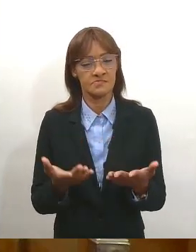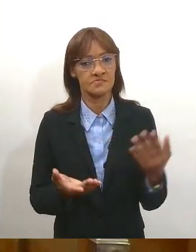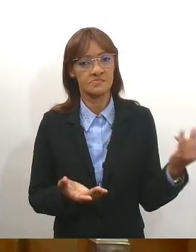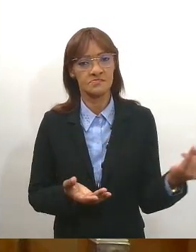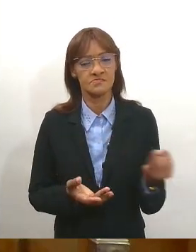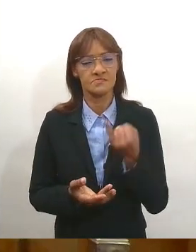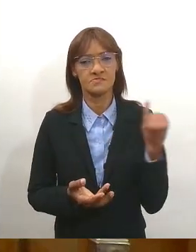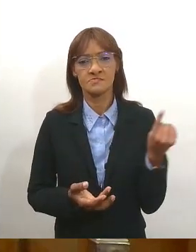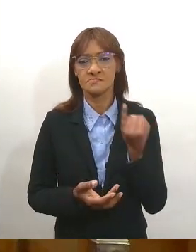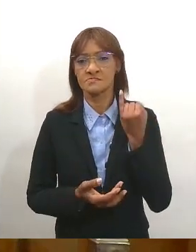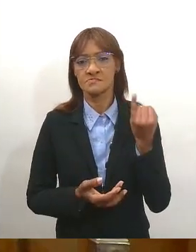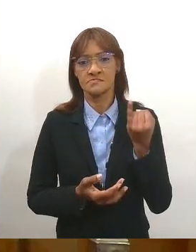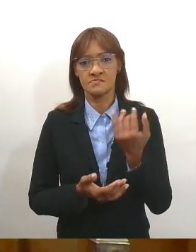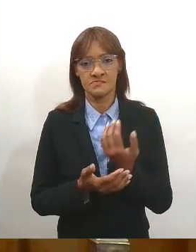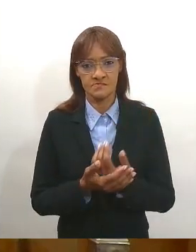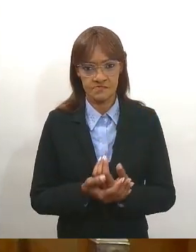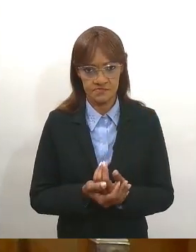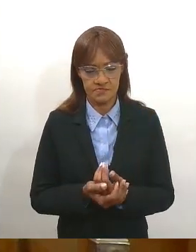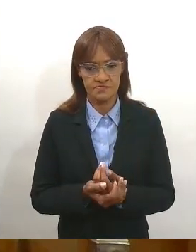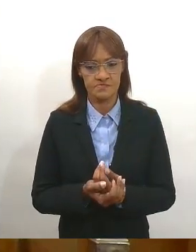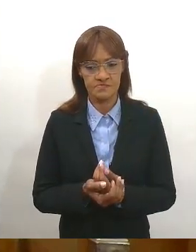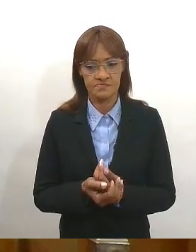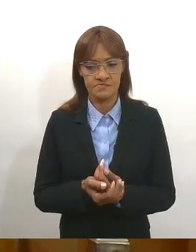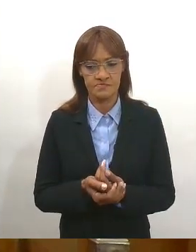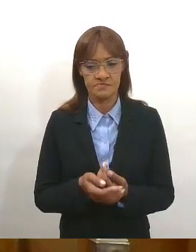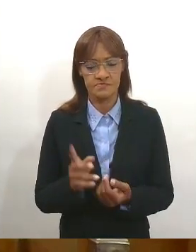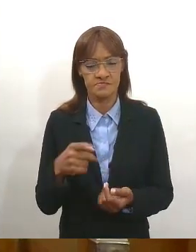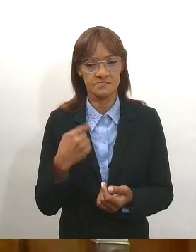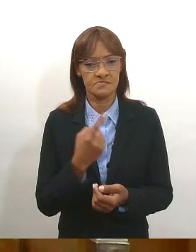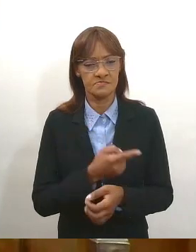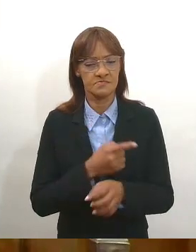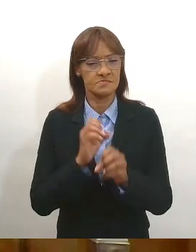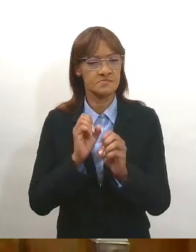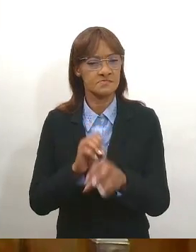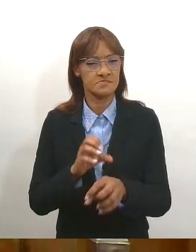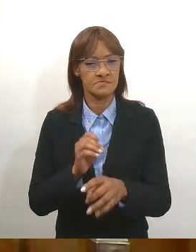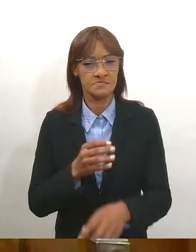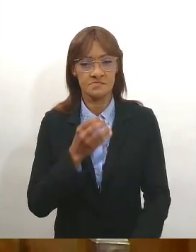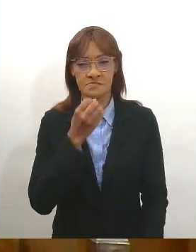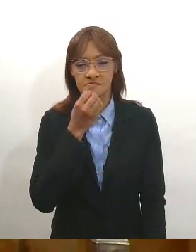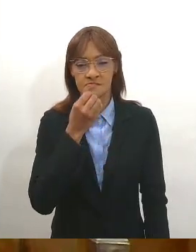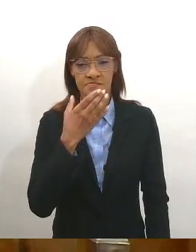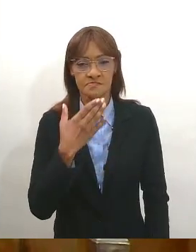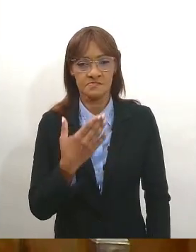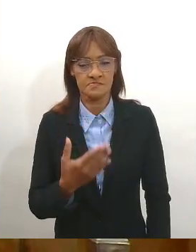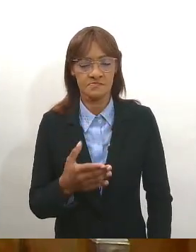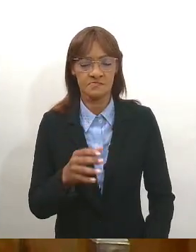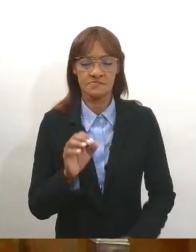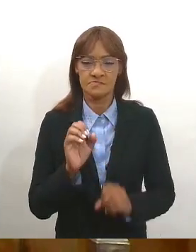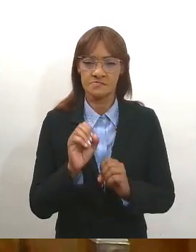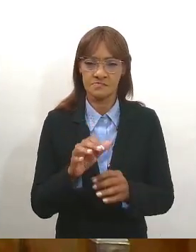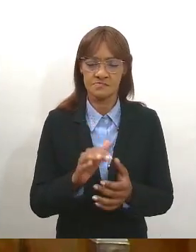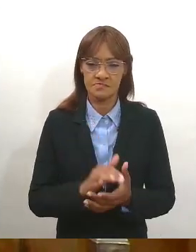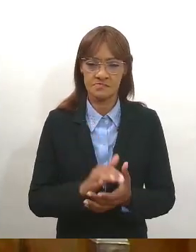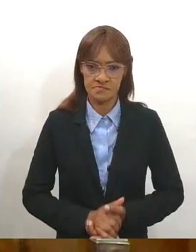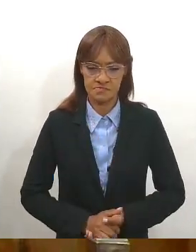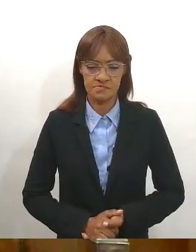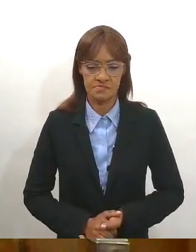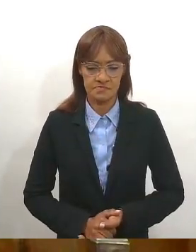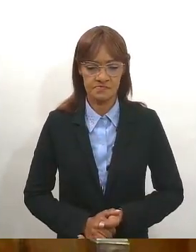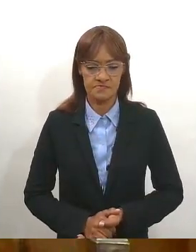nossa educação, né, na garantia de uma educação não só pública, mas privada,